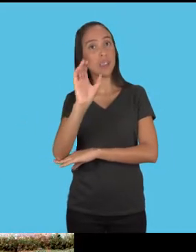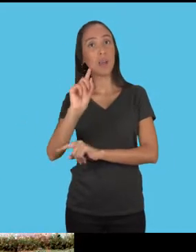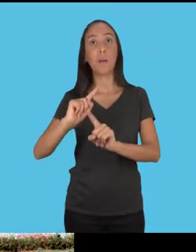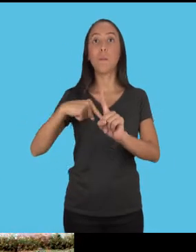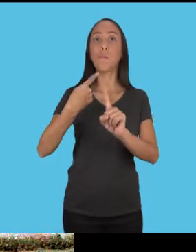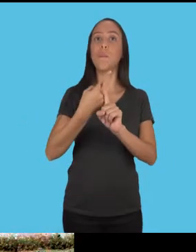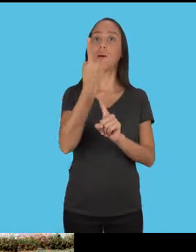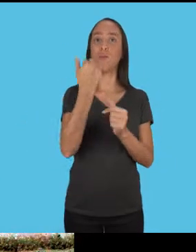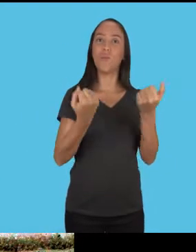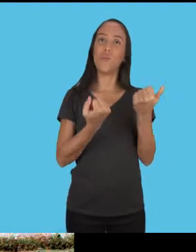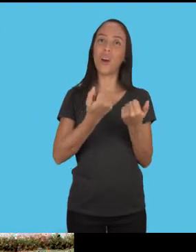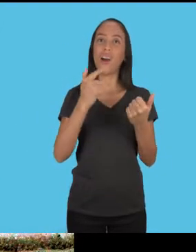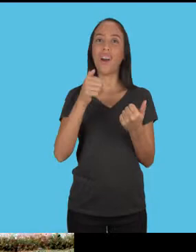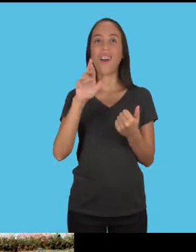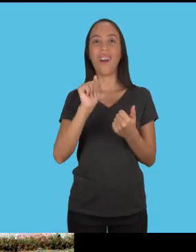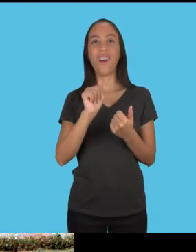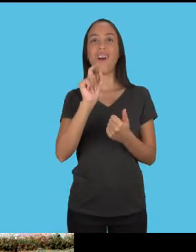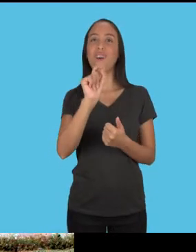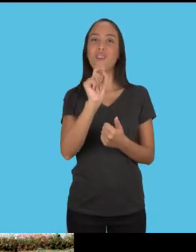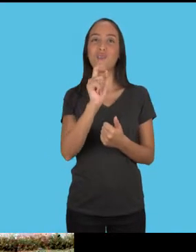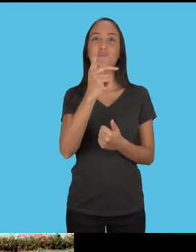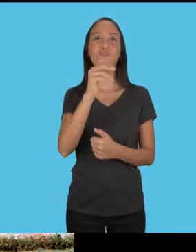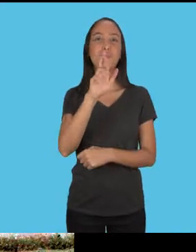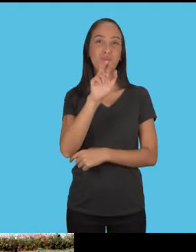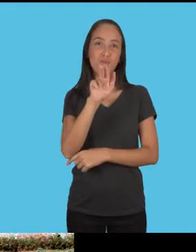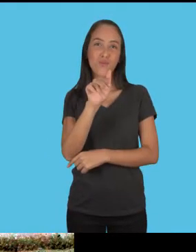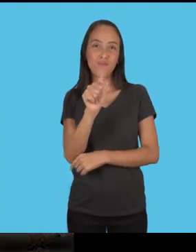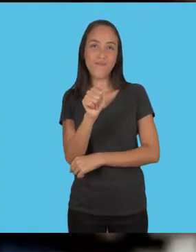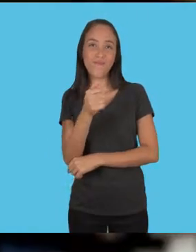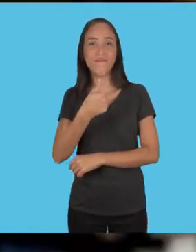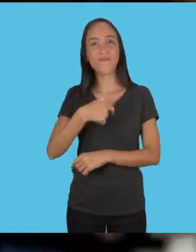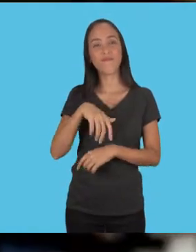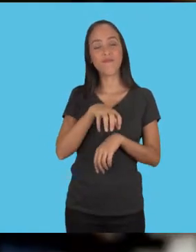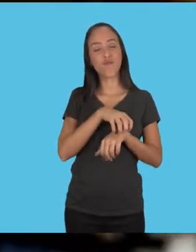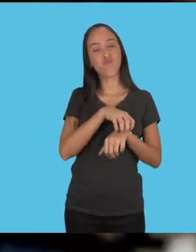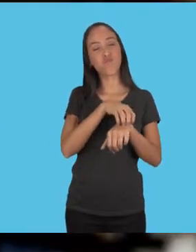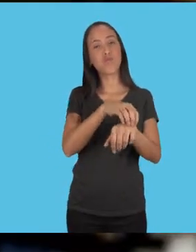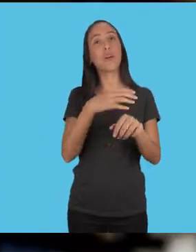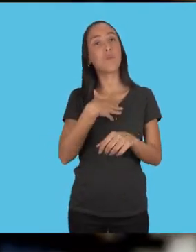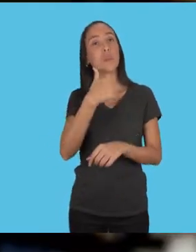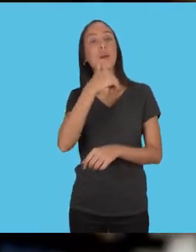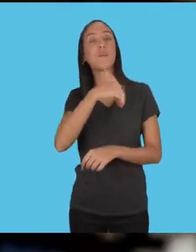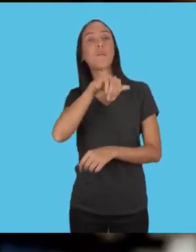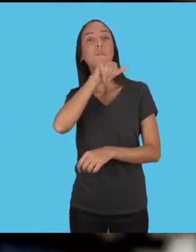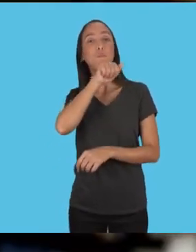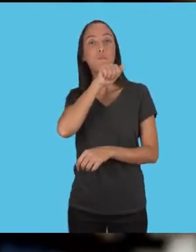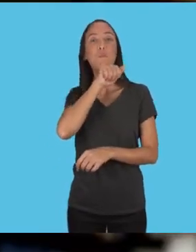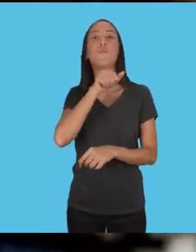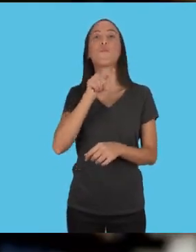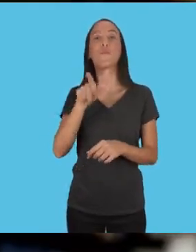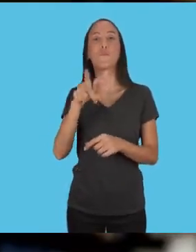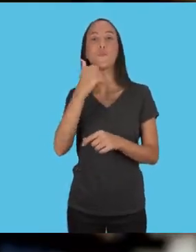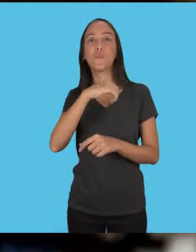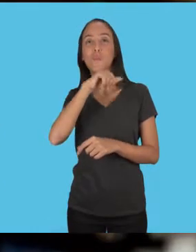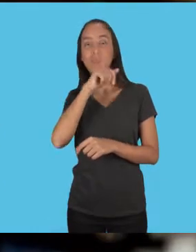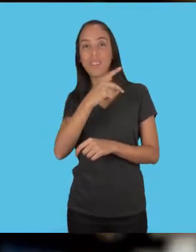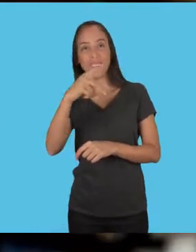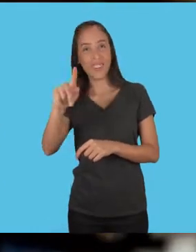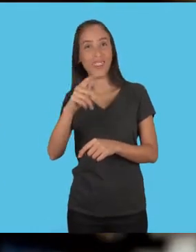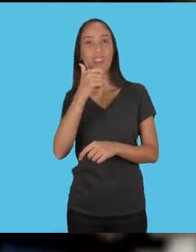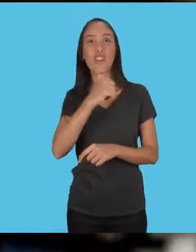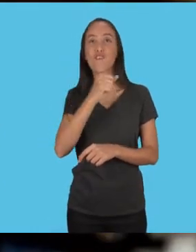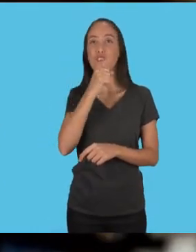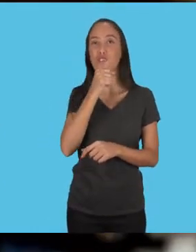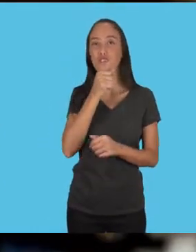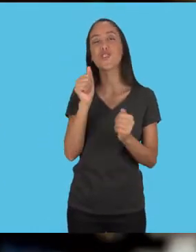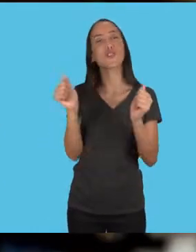que era uma perua. E aí nós fomos, inclusive minha avó, mãe da minha mãe, estava junto. E nós fomos, nós